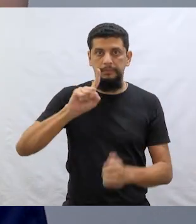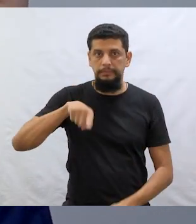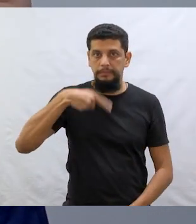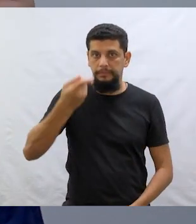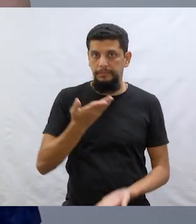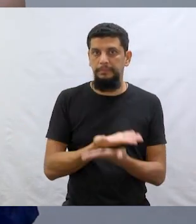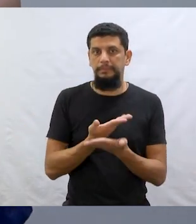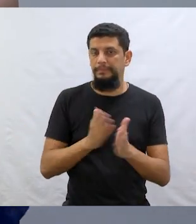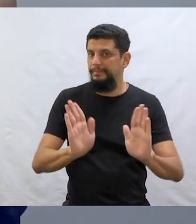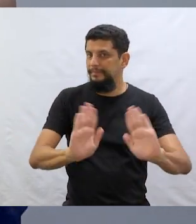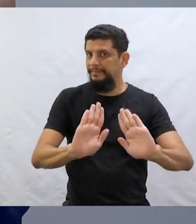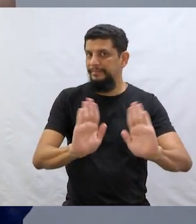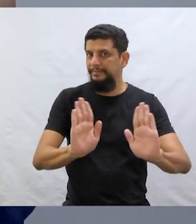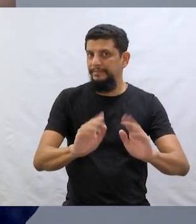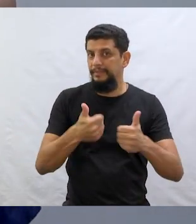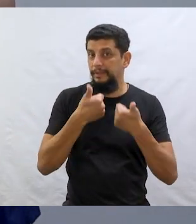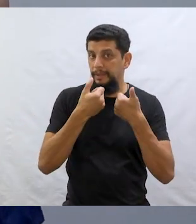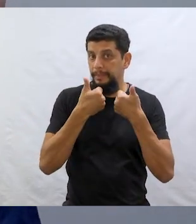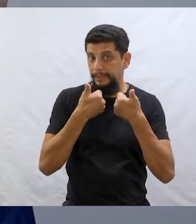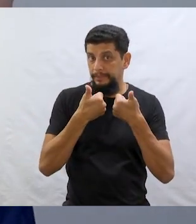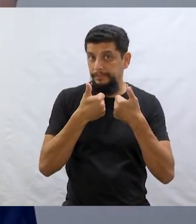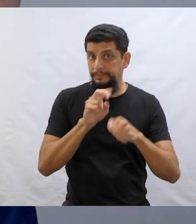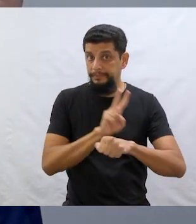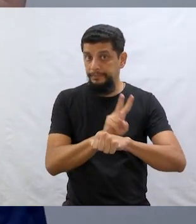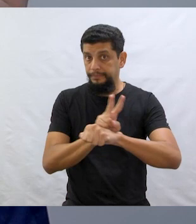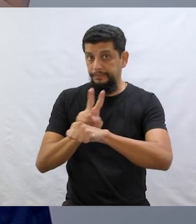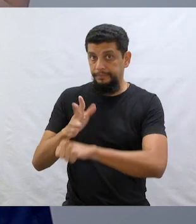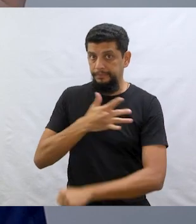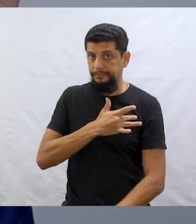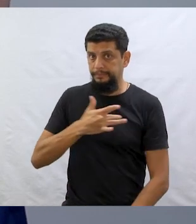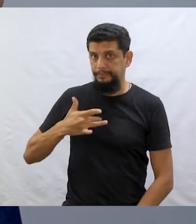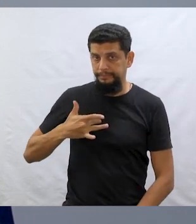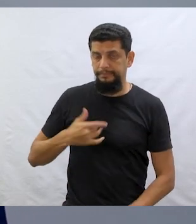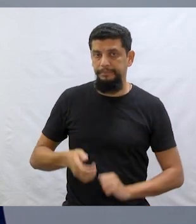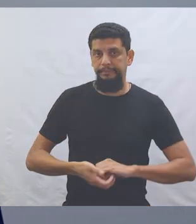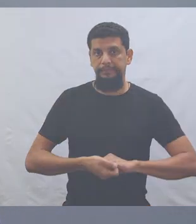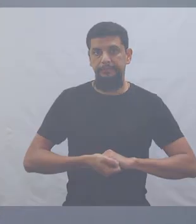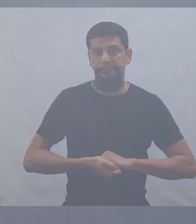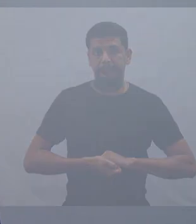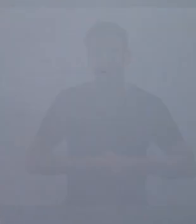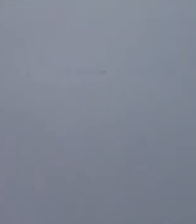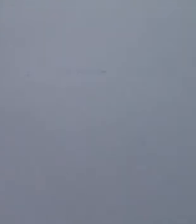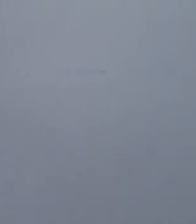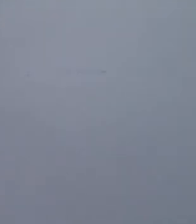até a próxima aula. Tchau, fiquem bem. Se cuidem. Se cuidem.